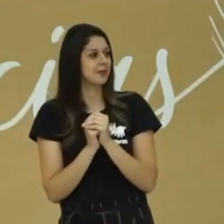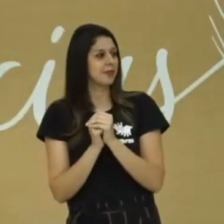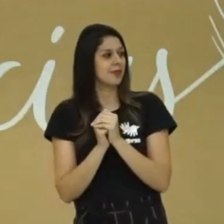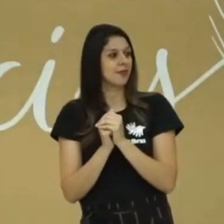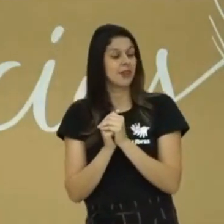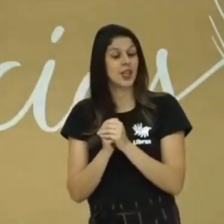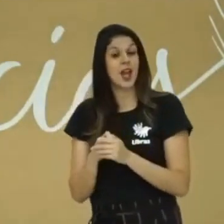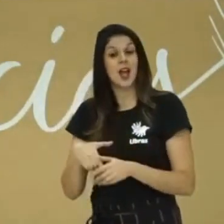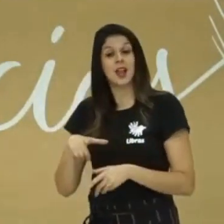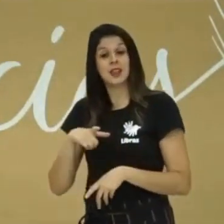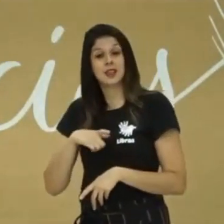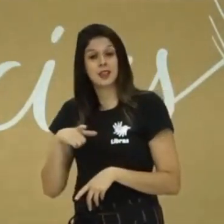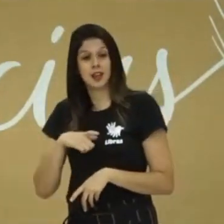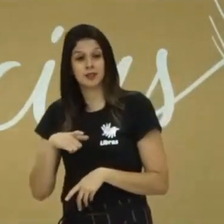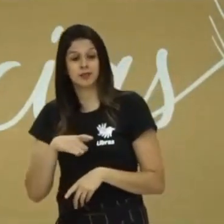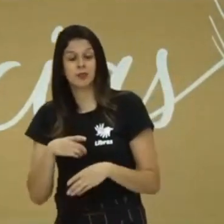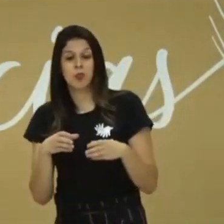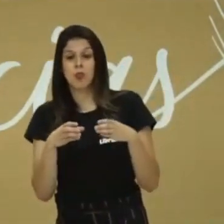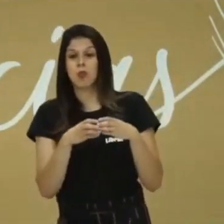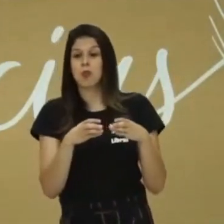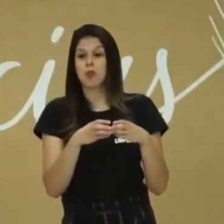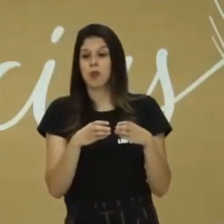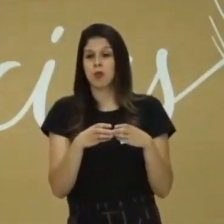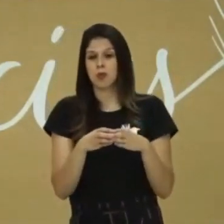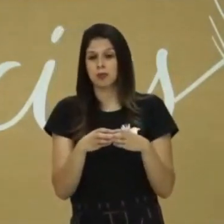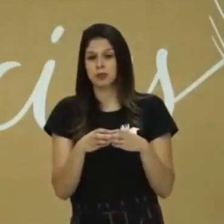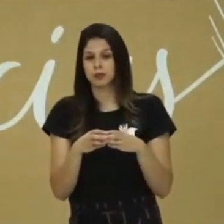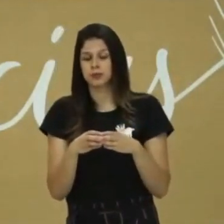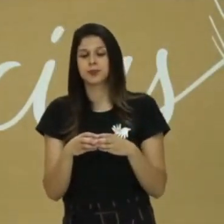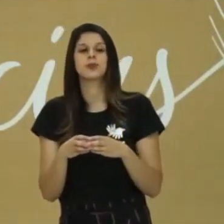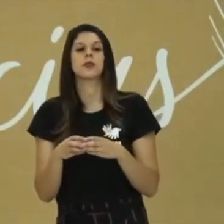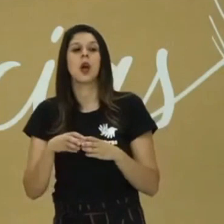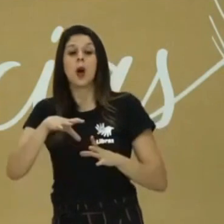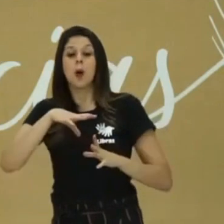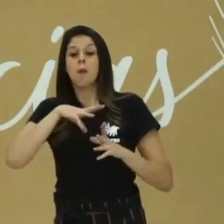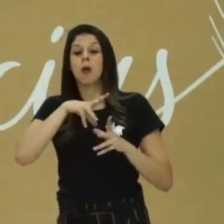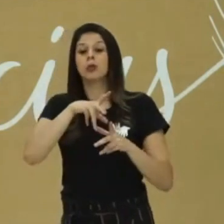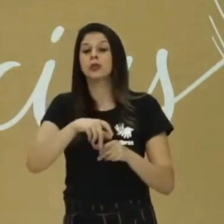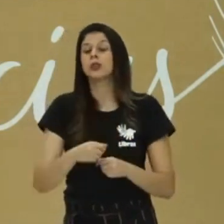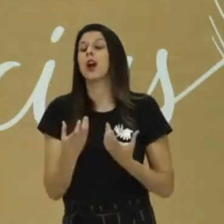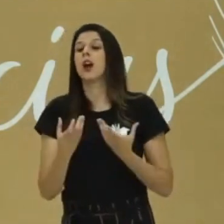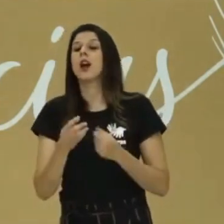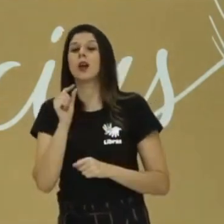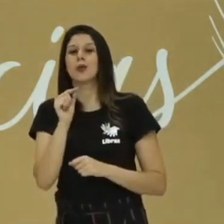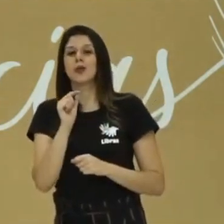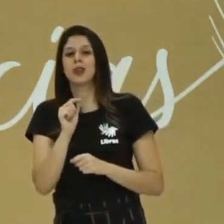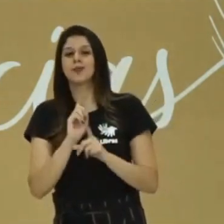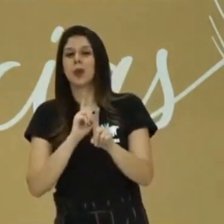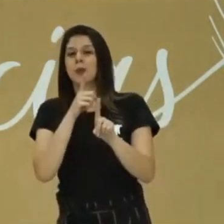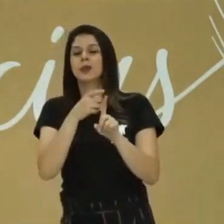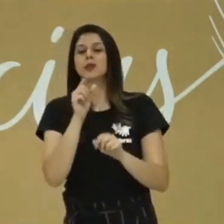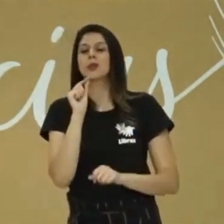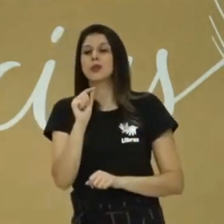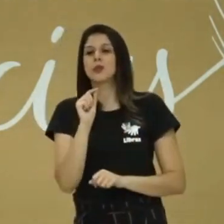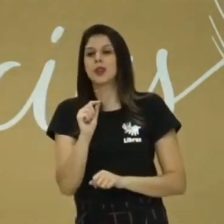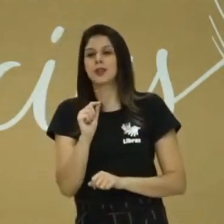e a um movimento Mundial e para fazer kallan toda foto que programa sobre